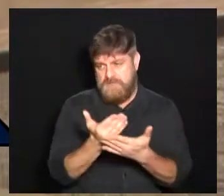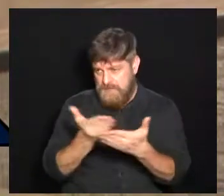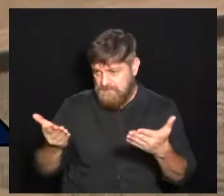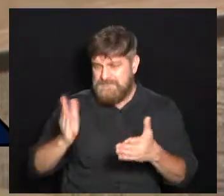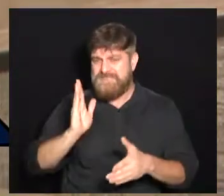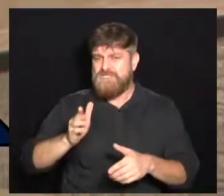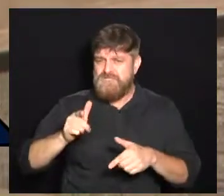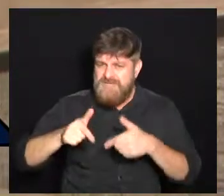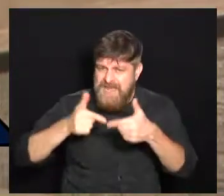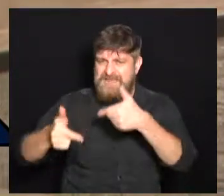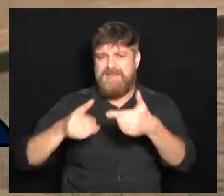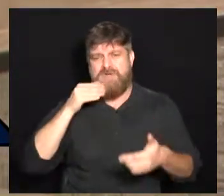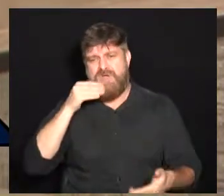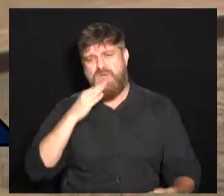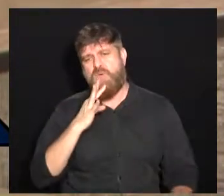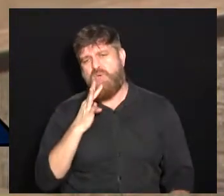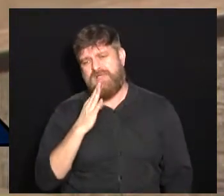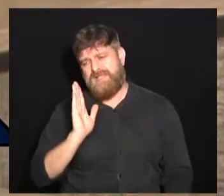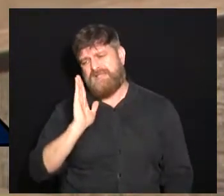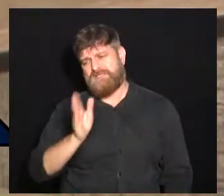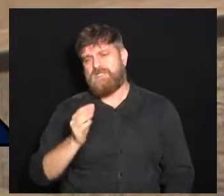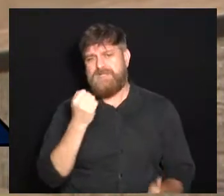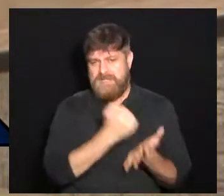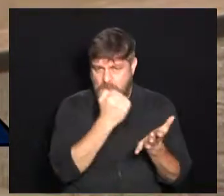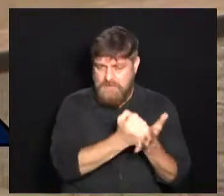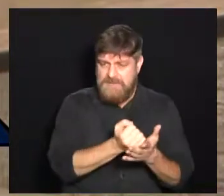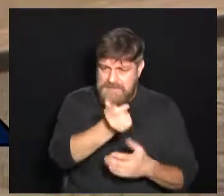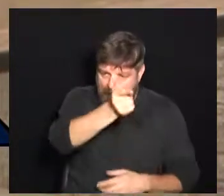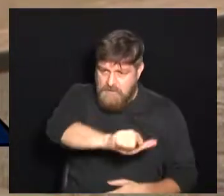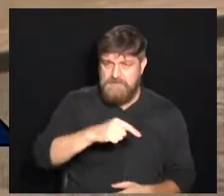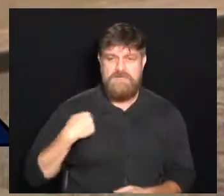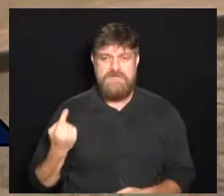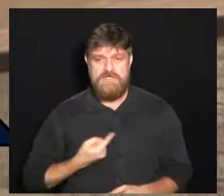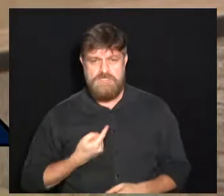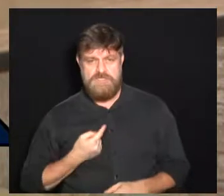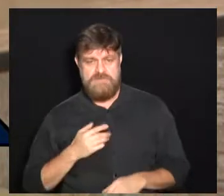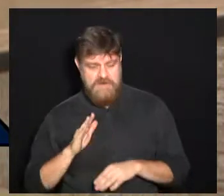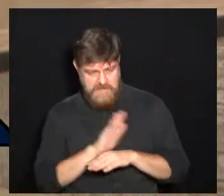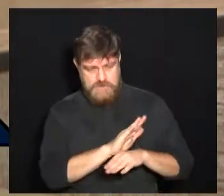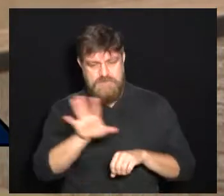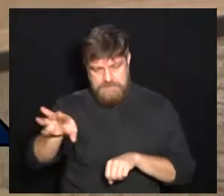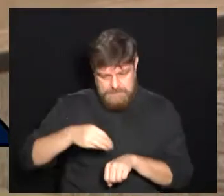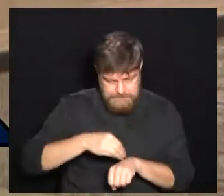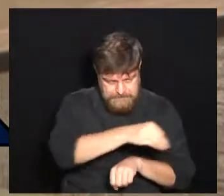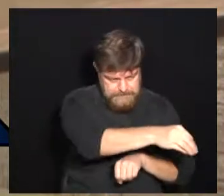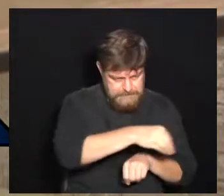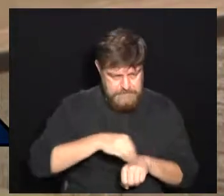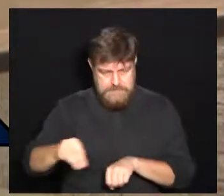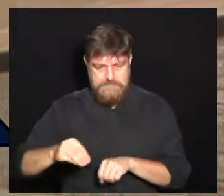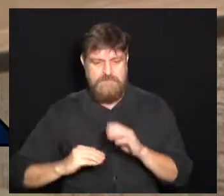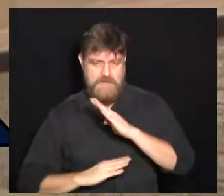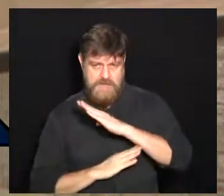está preparado, conhece. Mas a gente vai buscar fazer essa intermediação. E